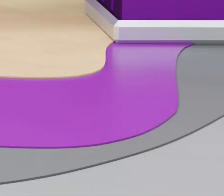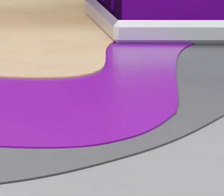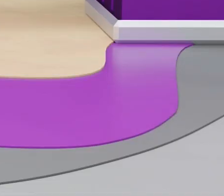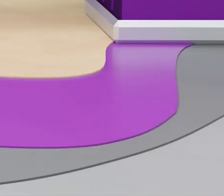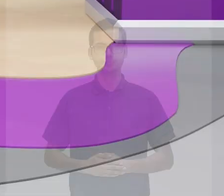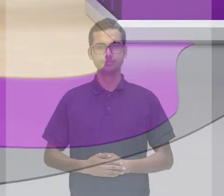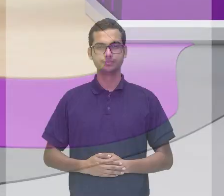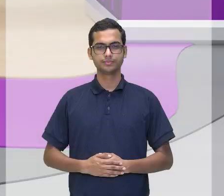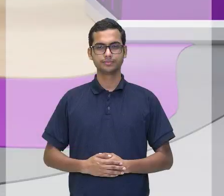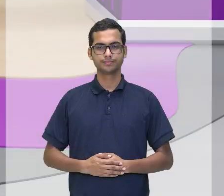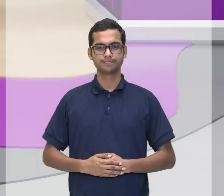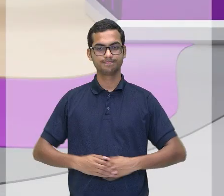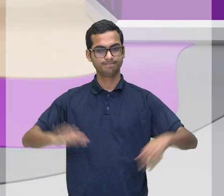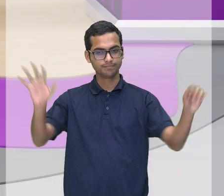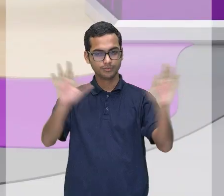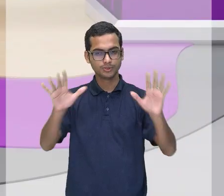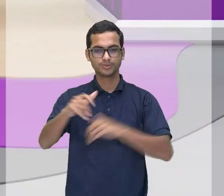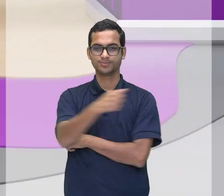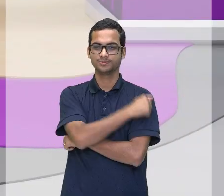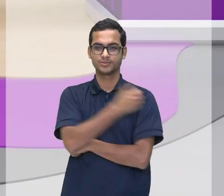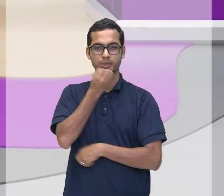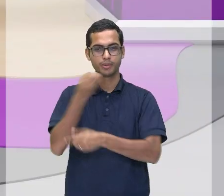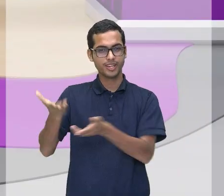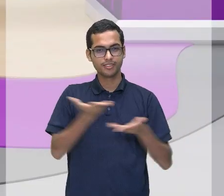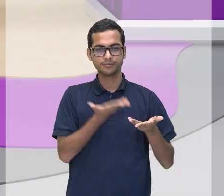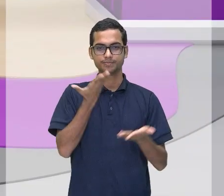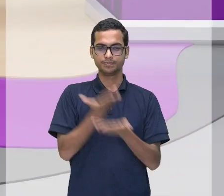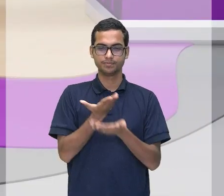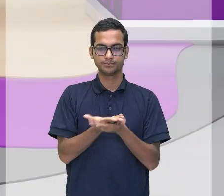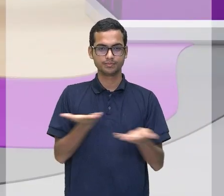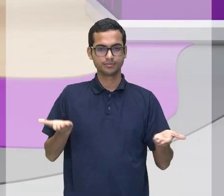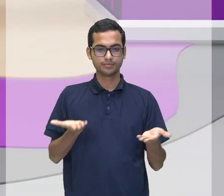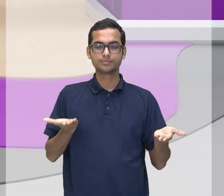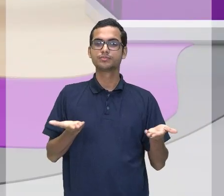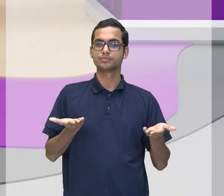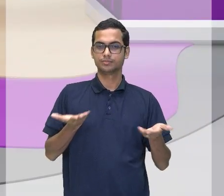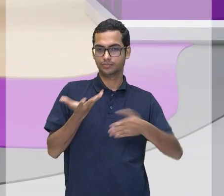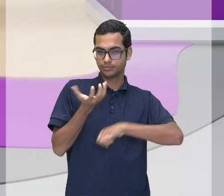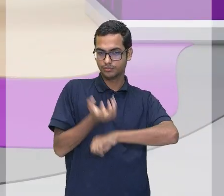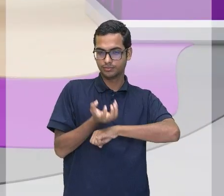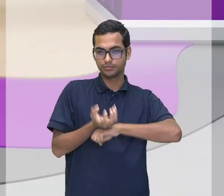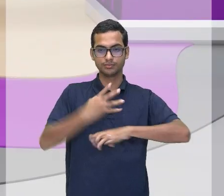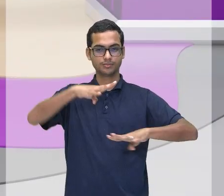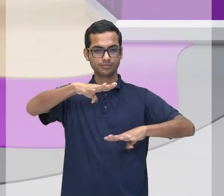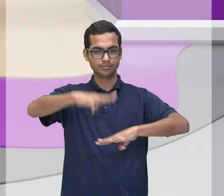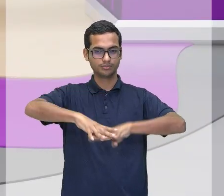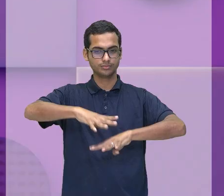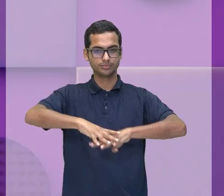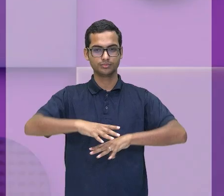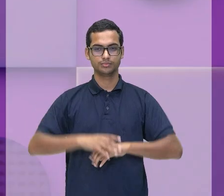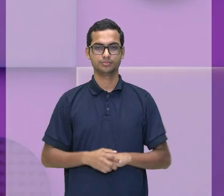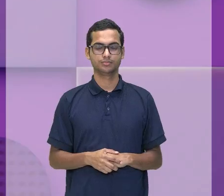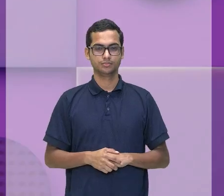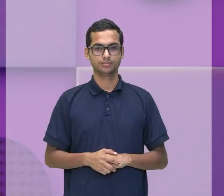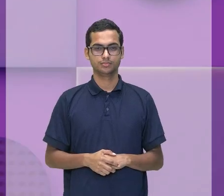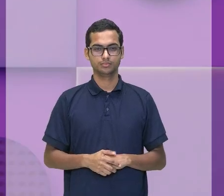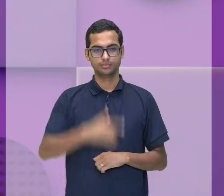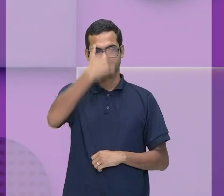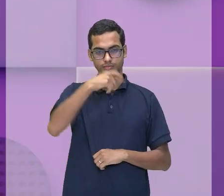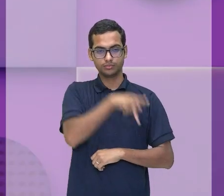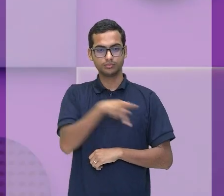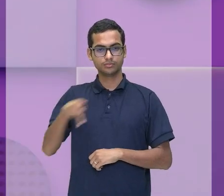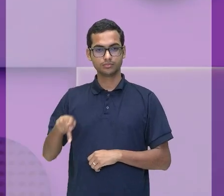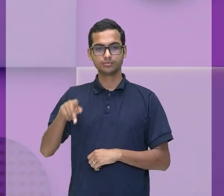Olá a todos, sejam bem-vindos a nosso dia de aula de matemática. Eu sou o